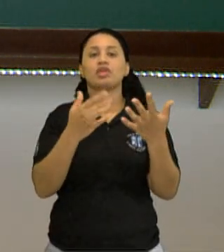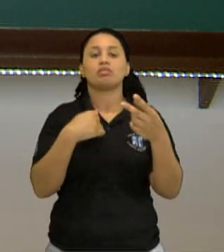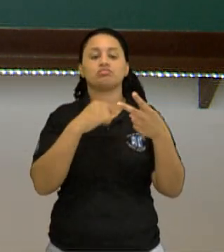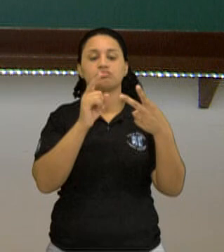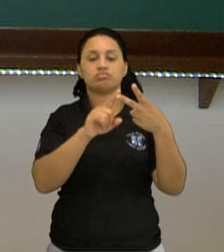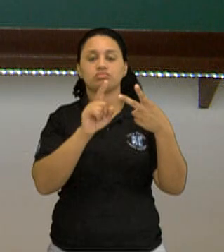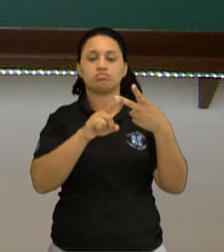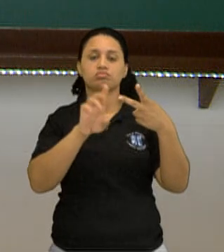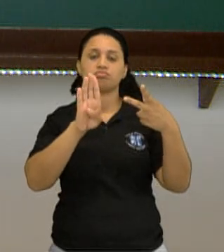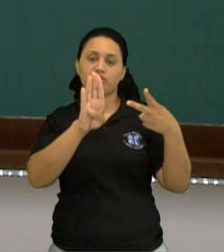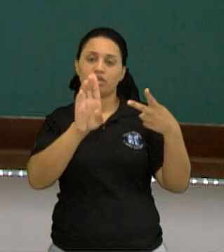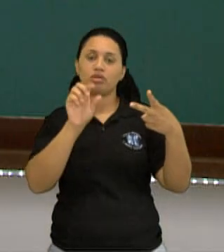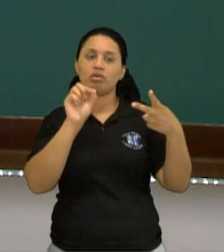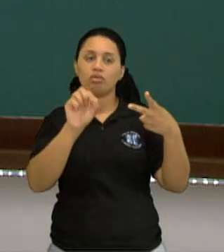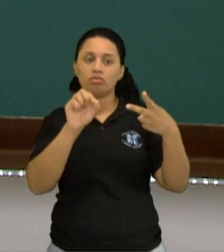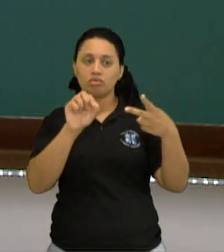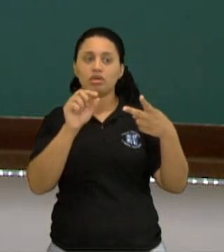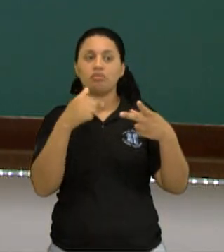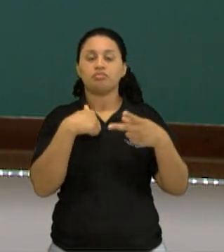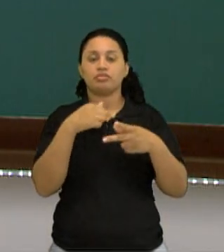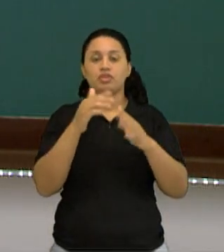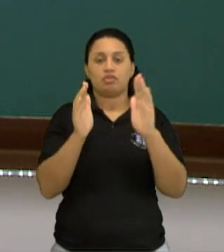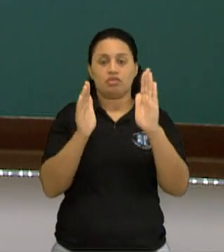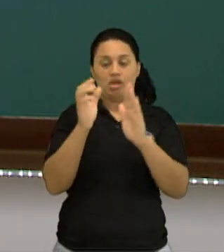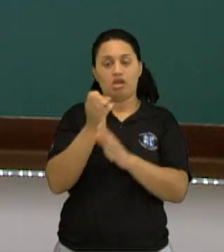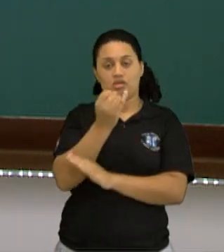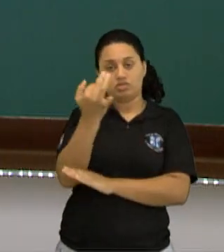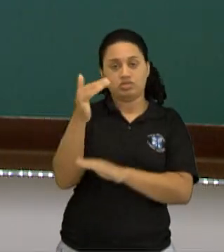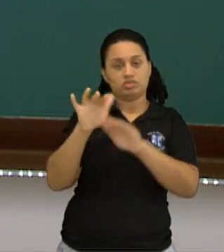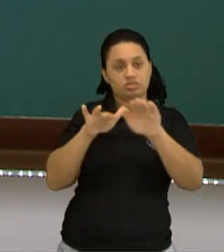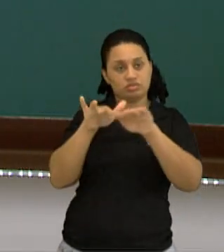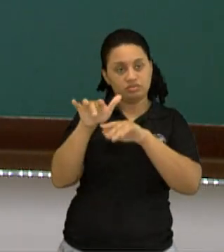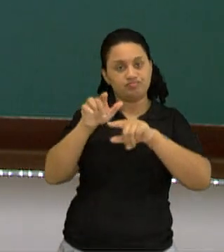B. O modo da quantidade de movimento é variável?